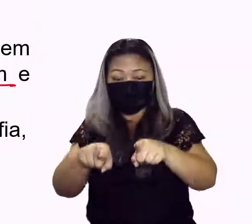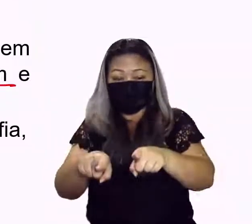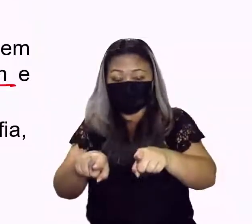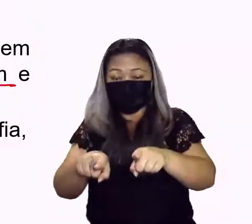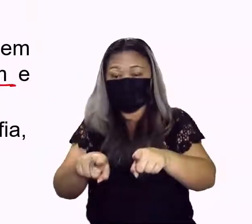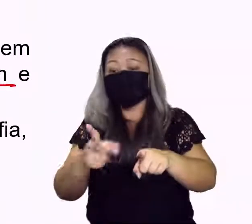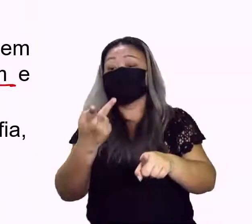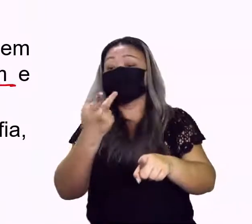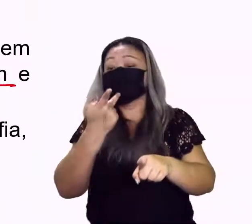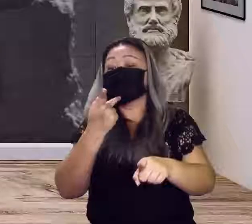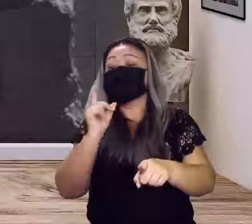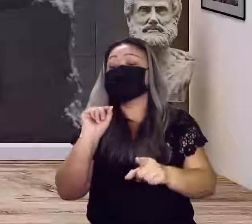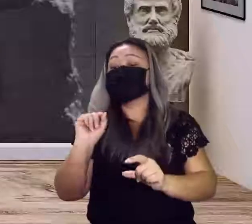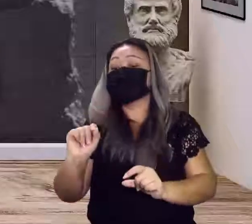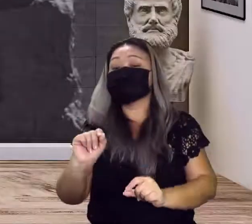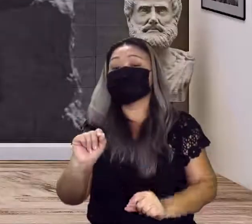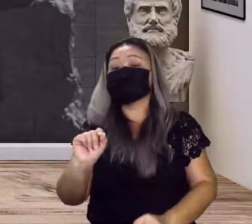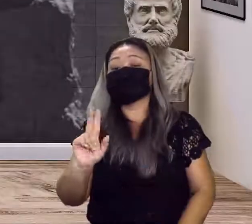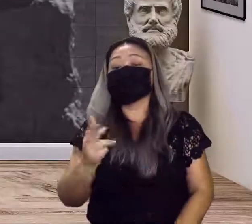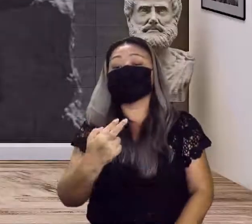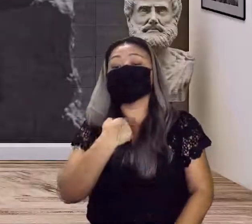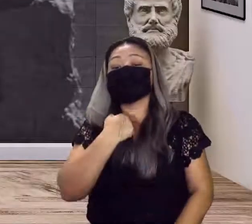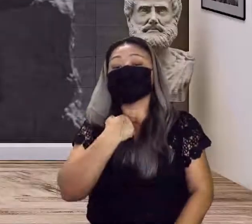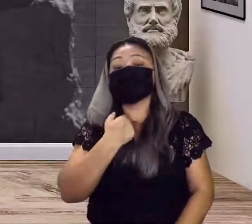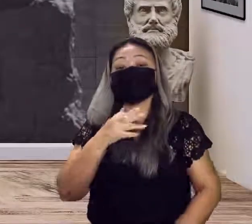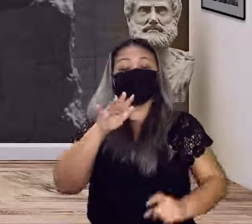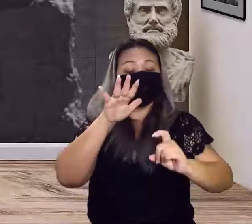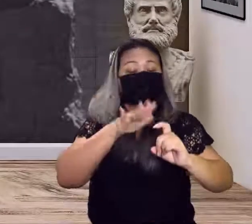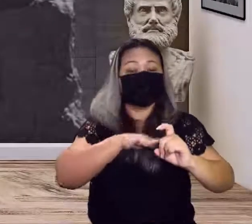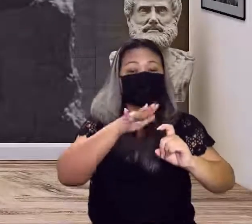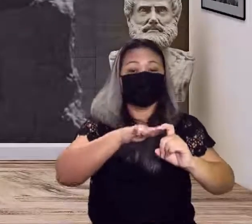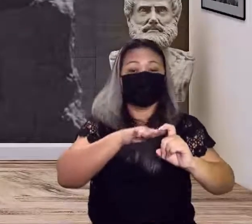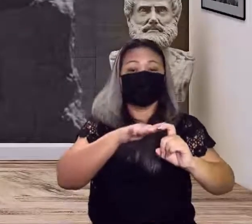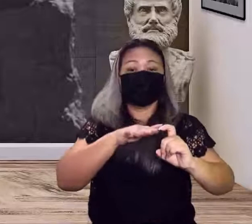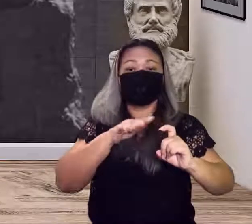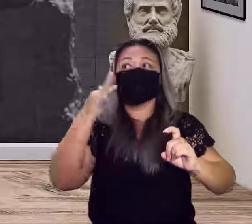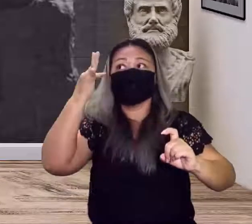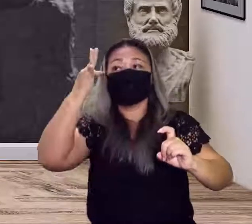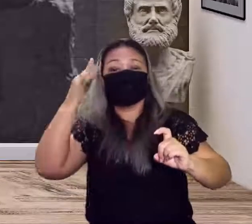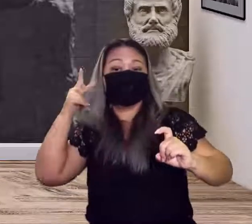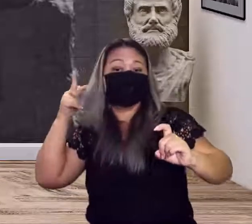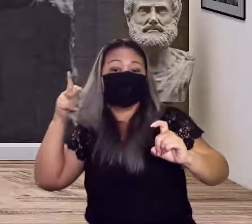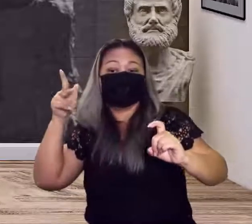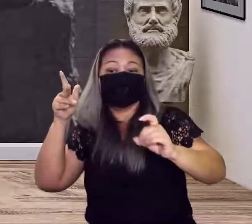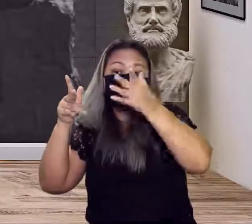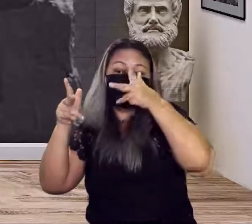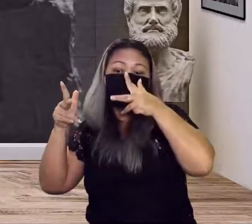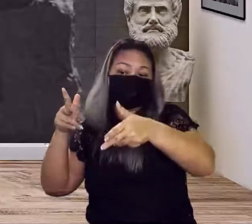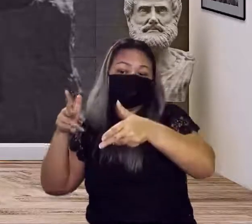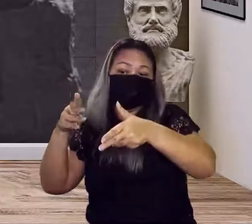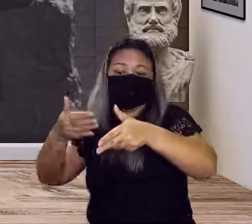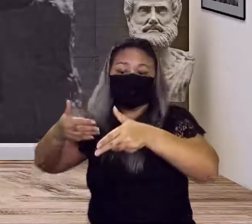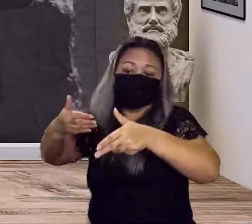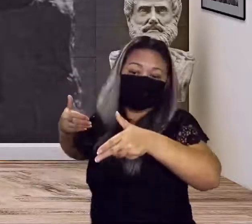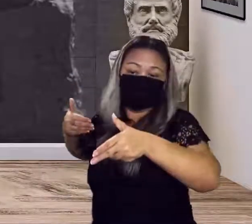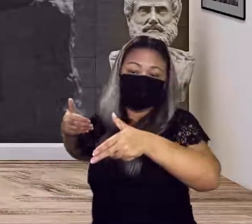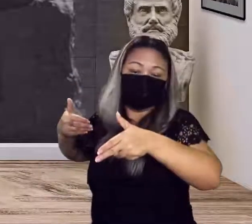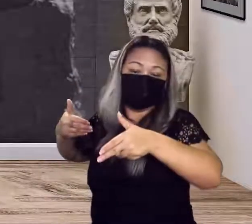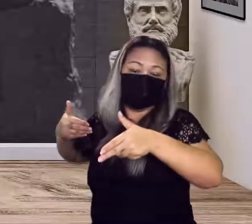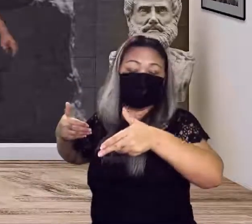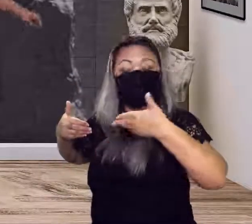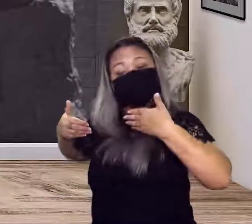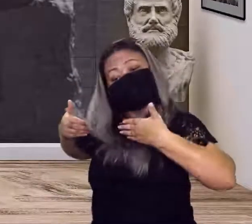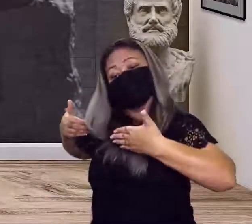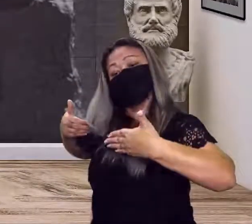tá? Eu não posso falar que o mito, né, a filosofia quebrou, isolou os mitos, aí passou a